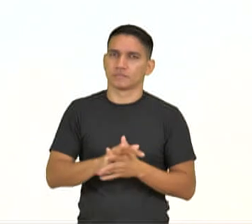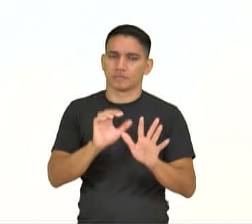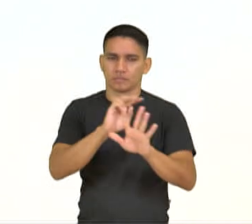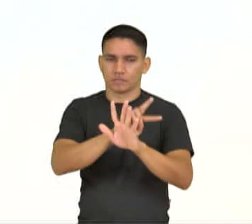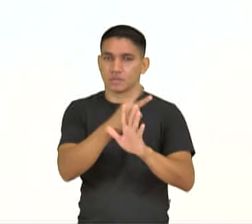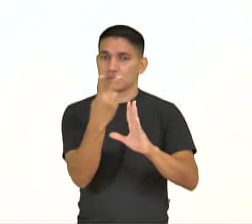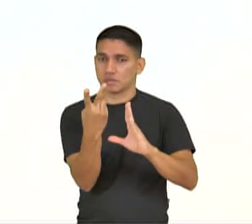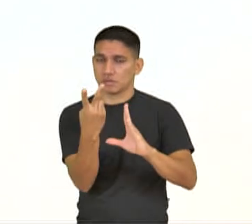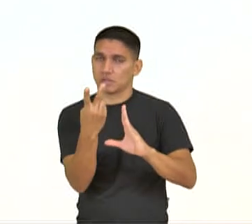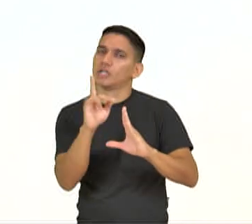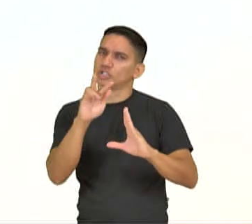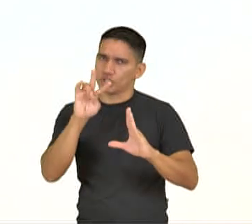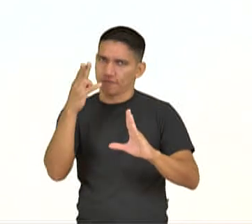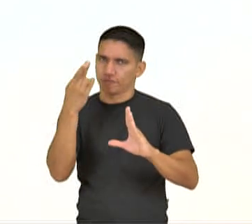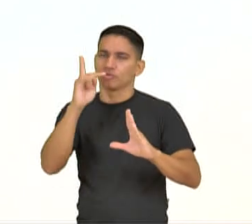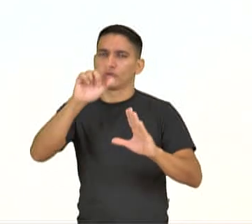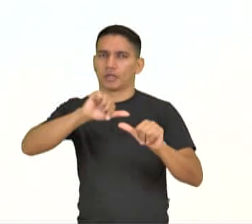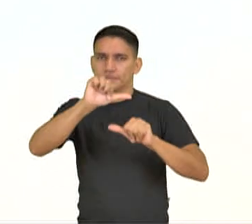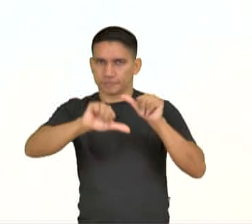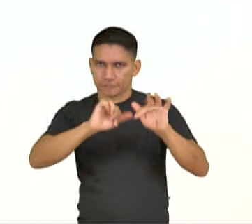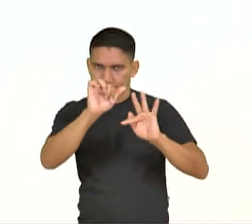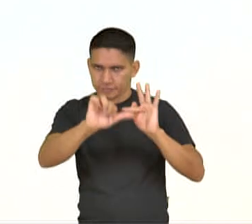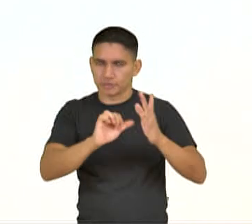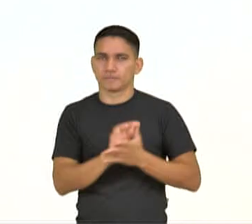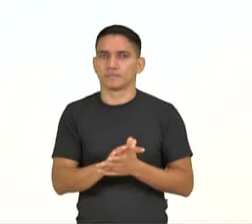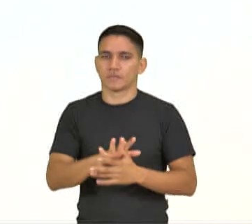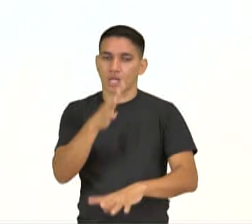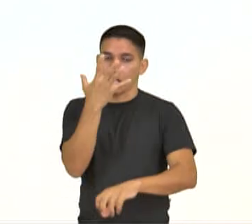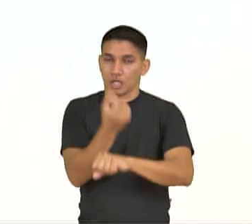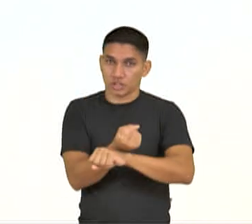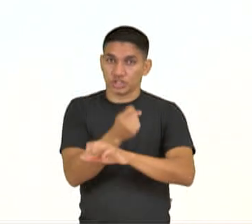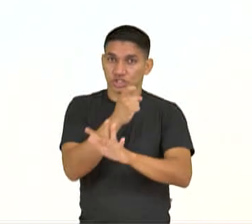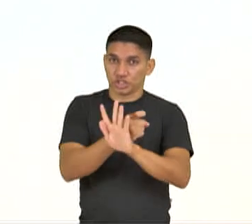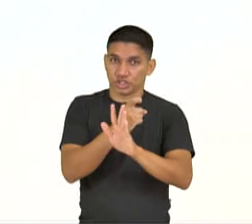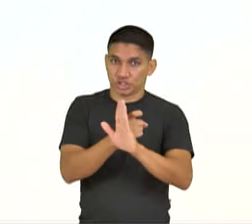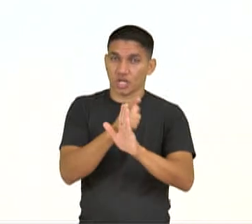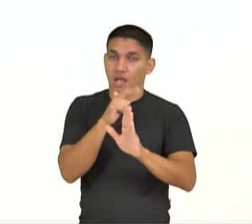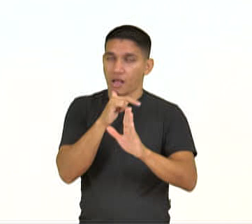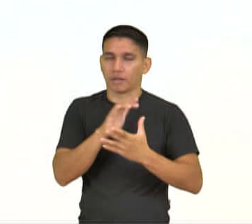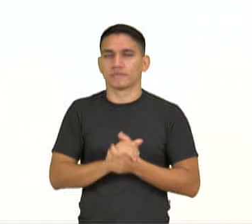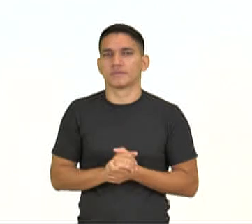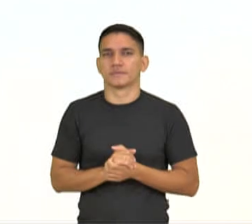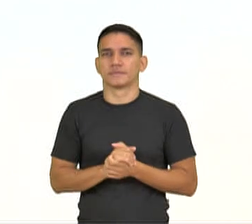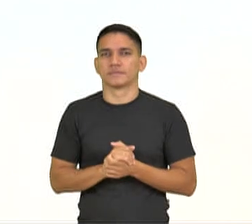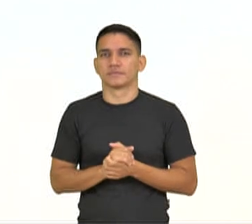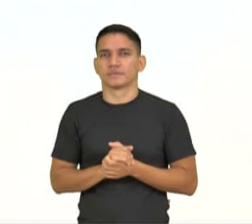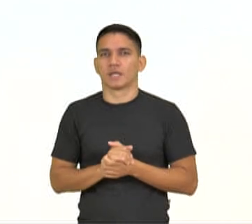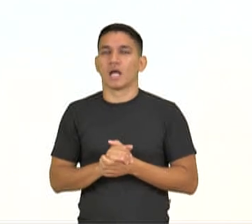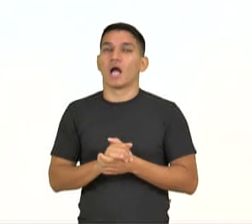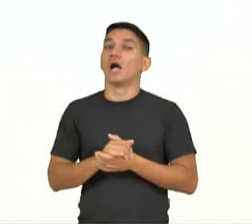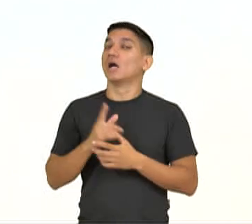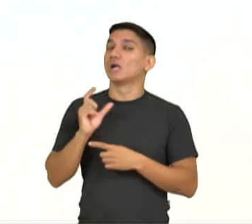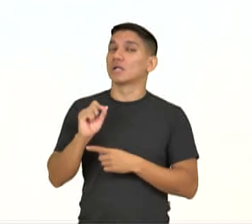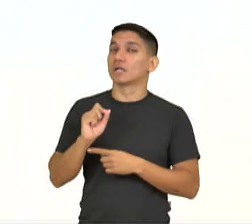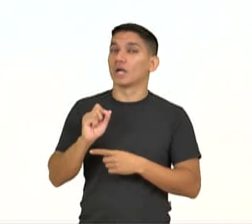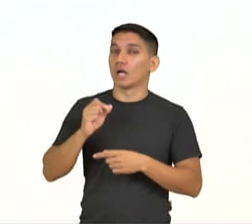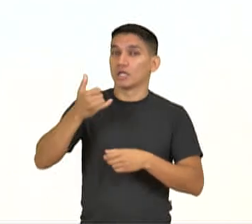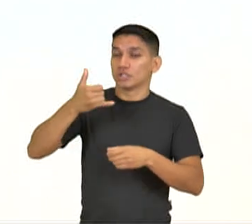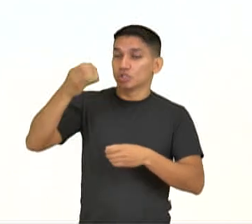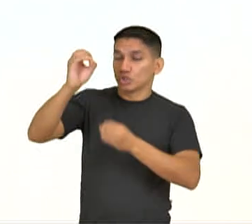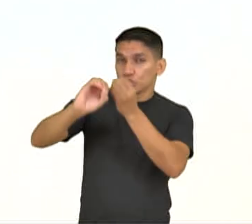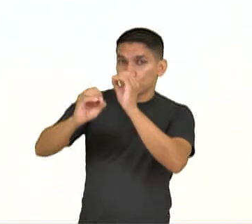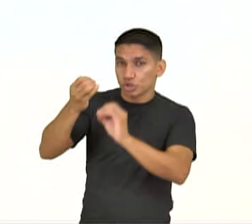naftalina, físico, a gente já viu. Obtenção do gelo a partir da água, físico. Obtenção de oxigênio líquido a partir da